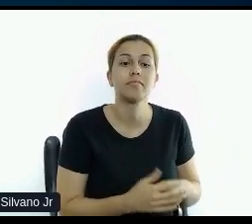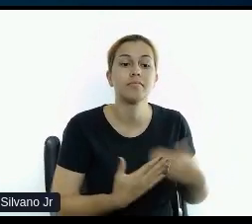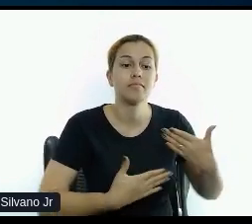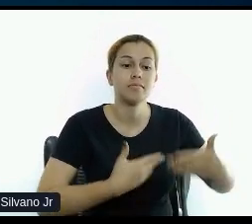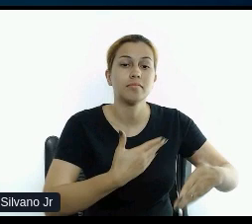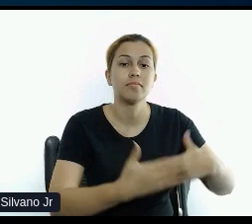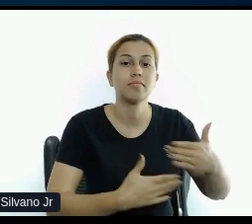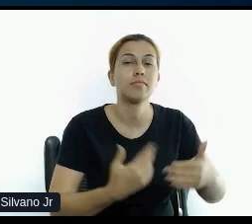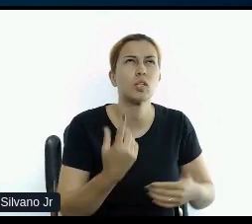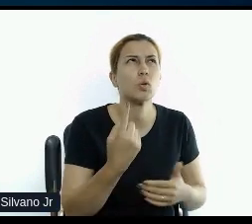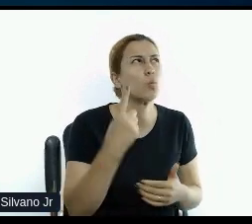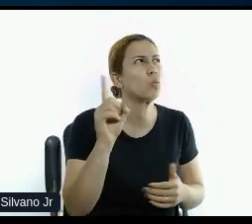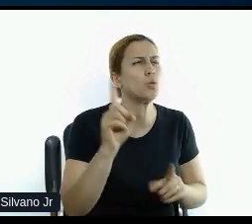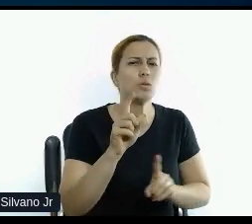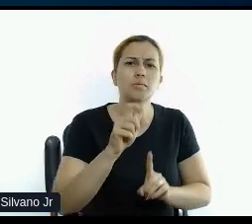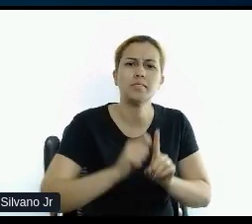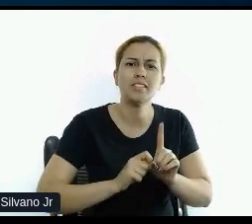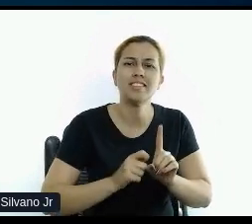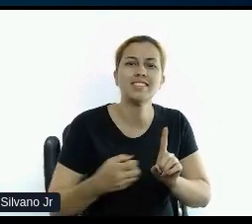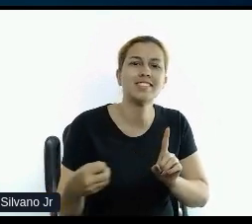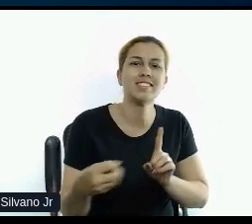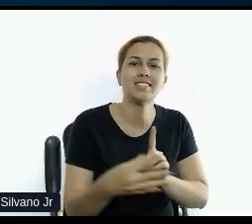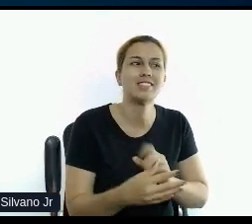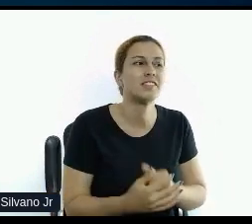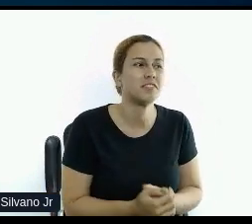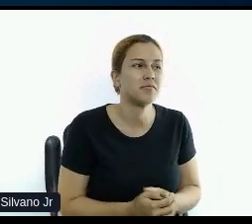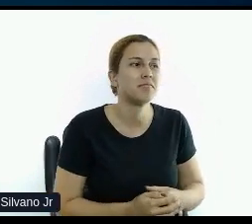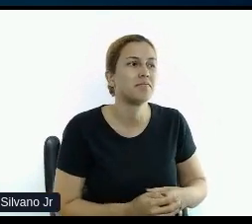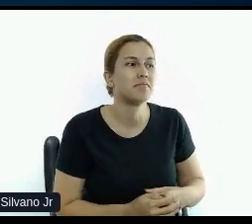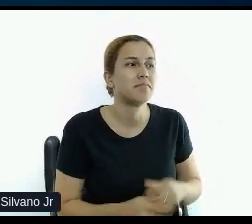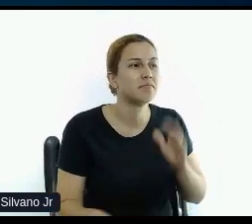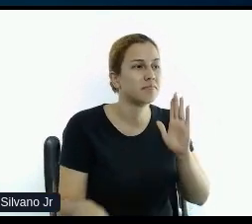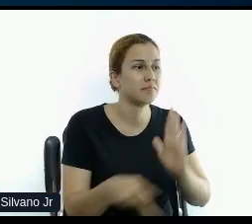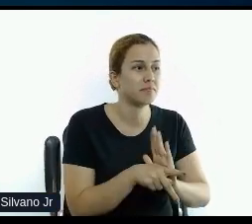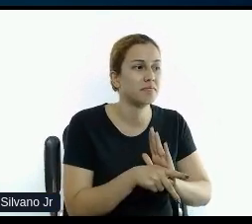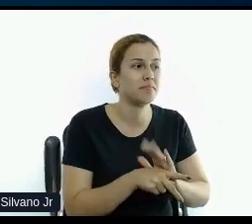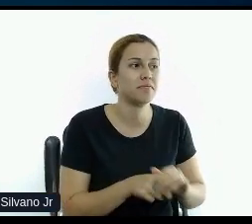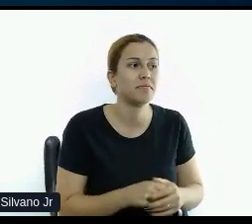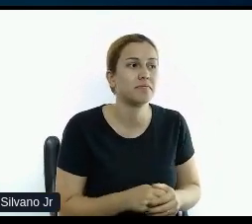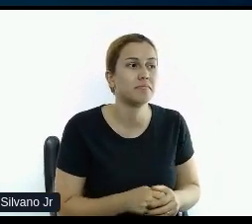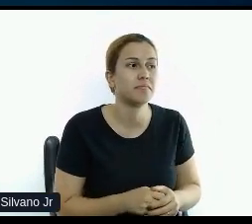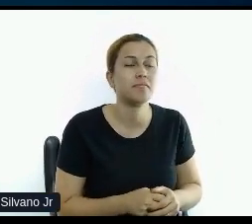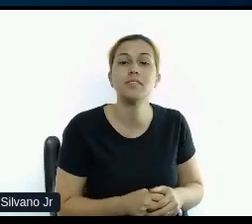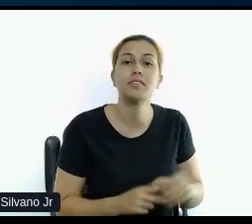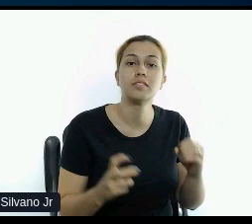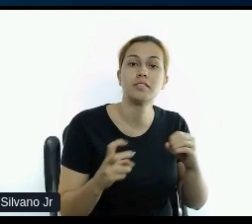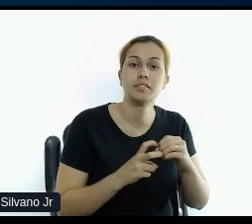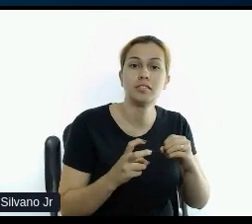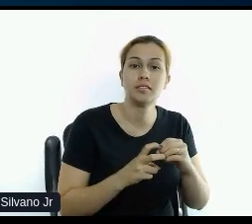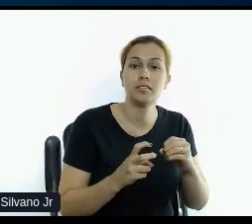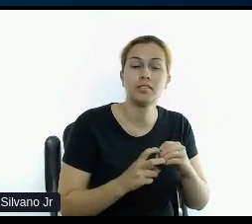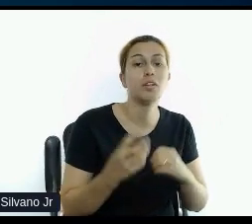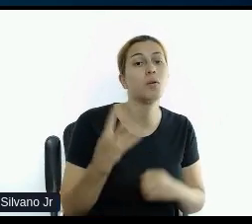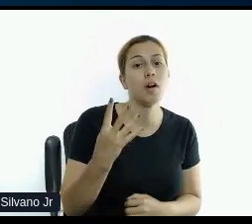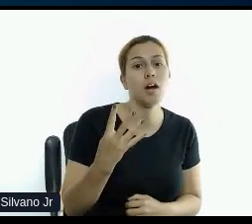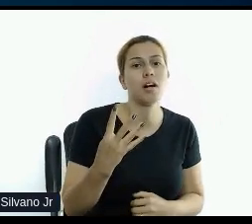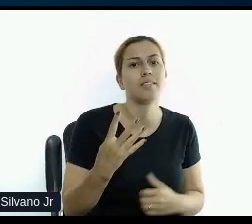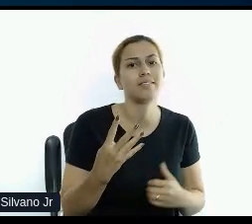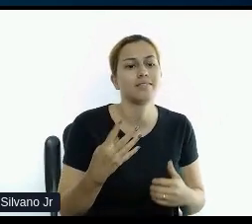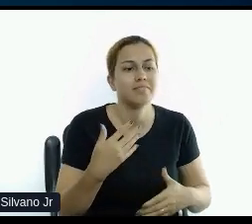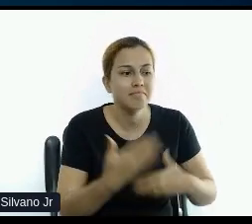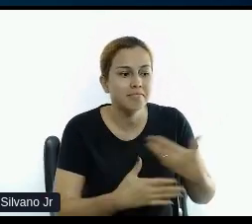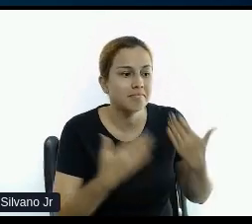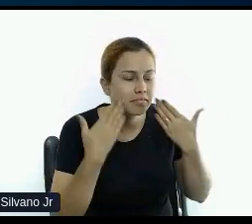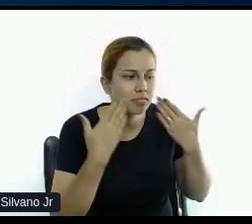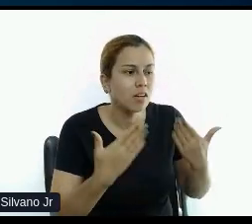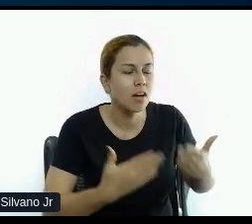último mês aí, foi lançado o GPT-4, esse mês, na verdade, né? Foi lançado o GPT-4, e o GPT-4, sendo uma